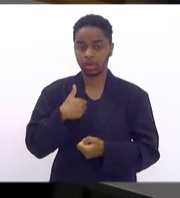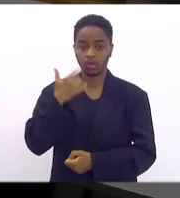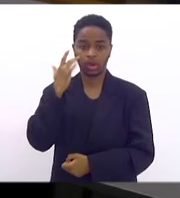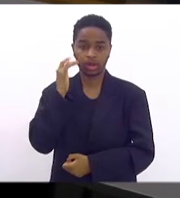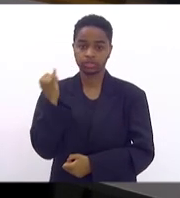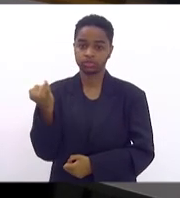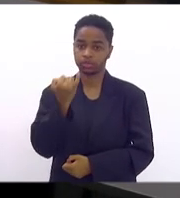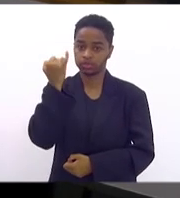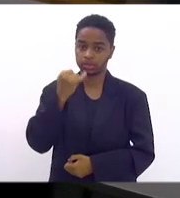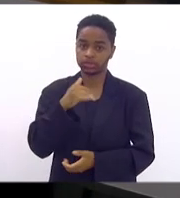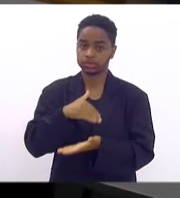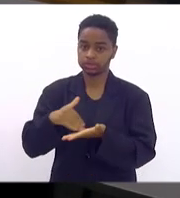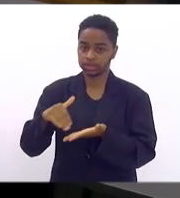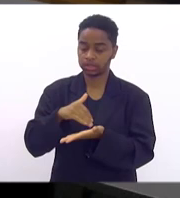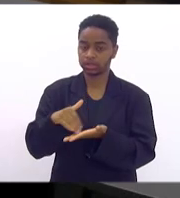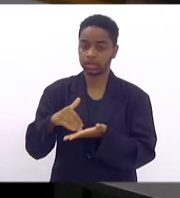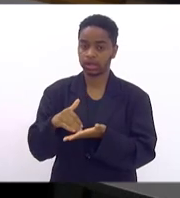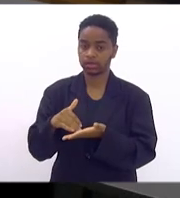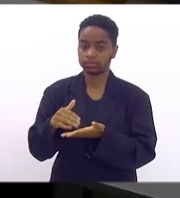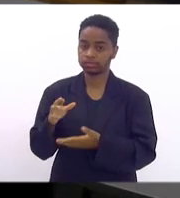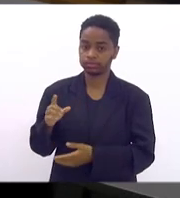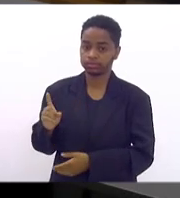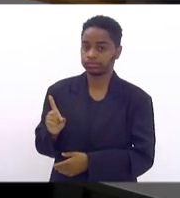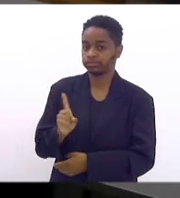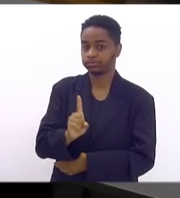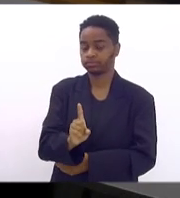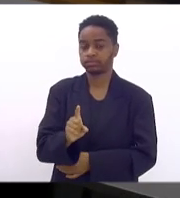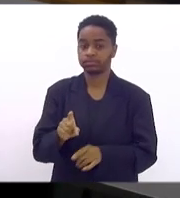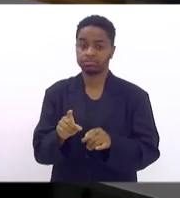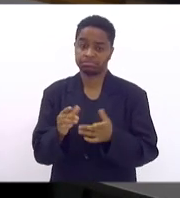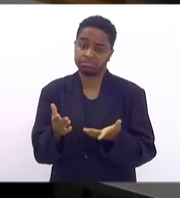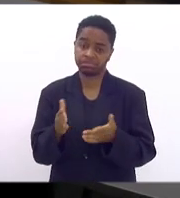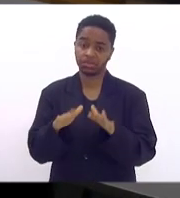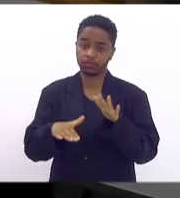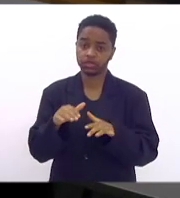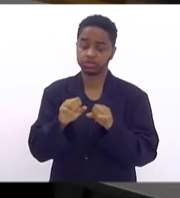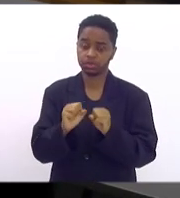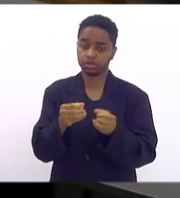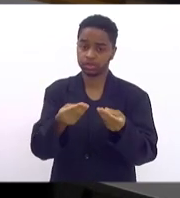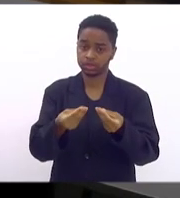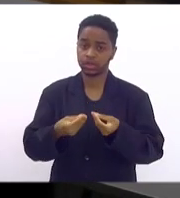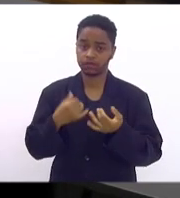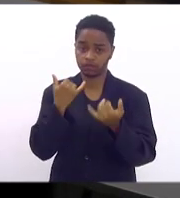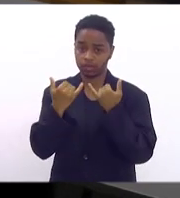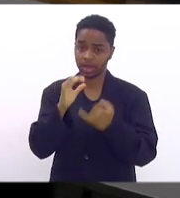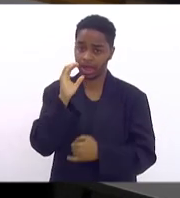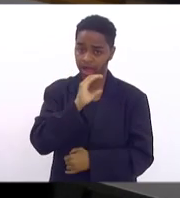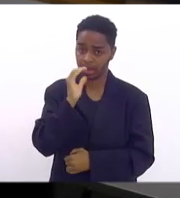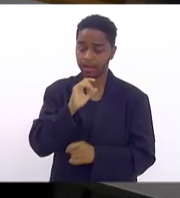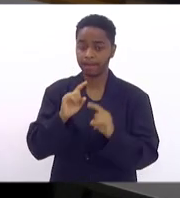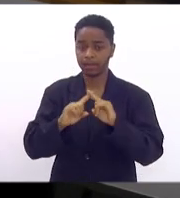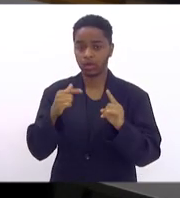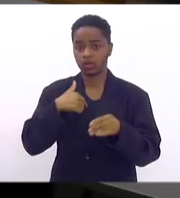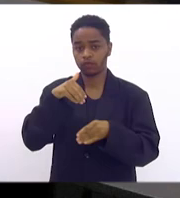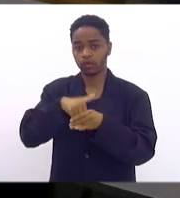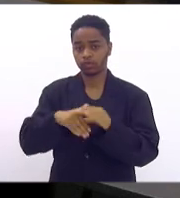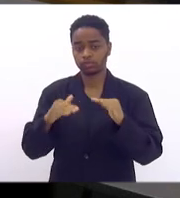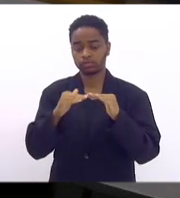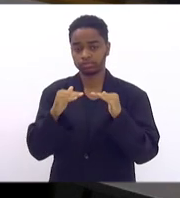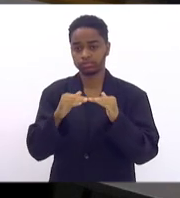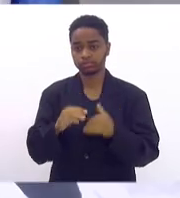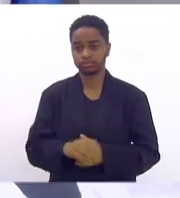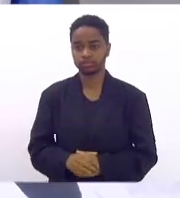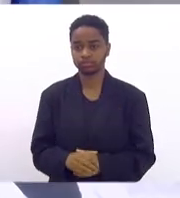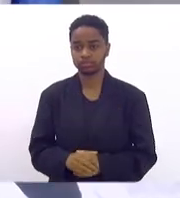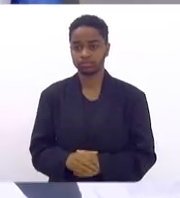secretário venha aqui, ainda que se comprometendo com a entrega dessas informações o mais rápido possível. Então, voto favoravelmente. E